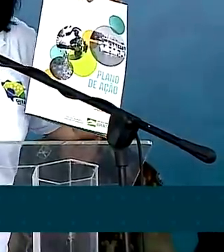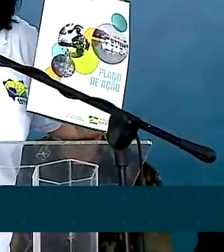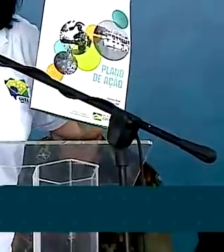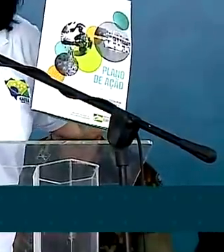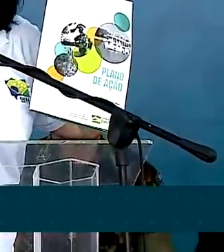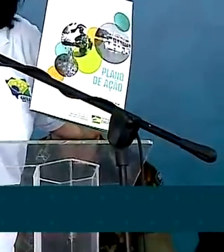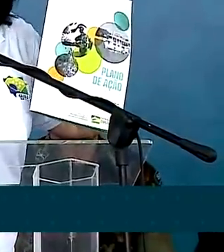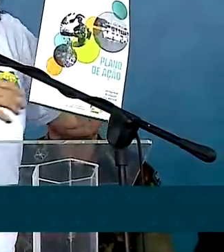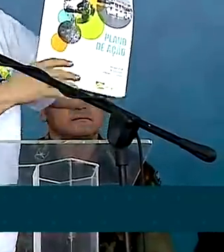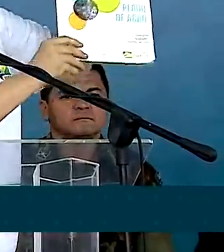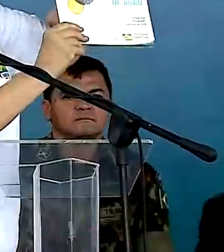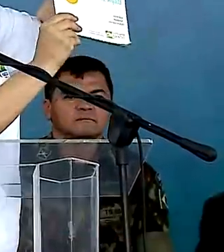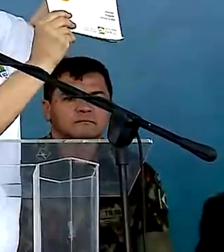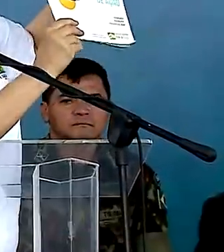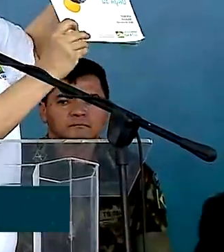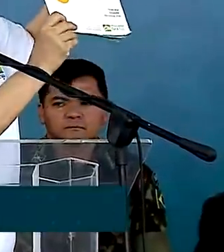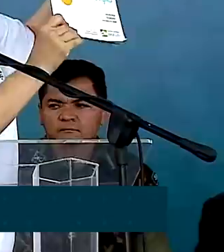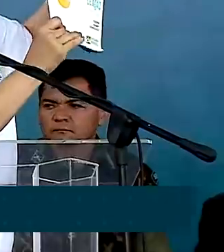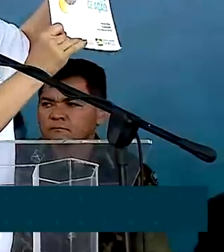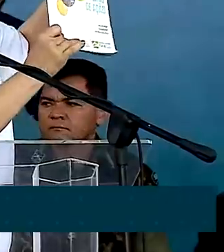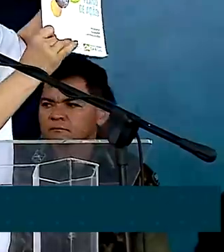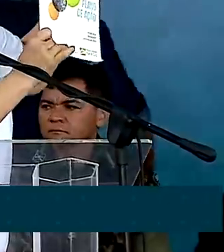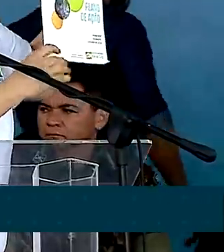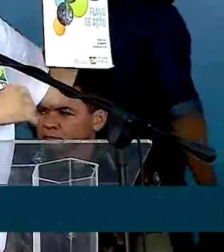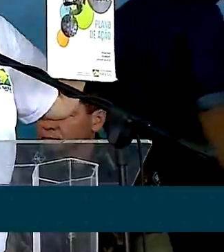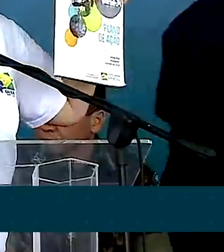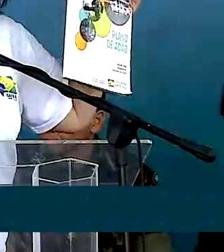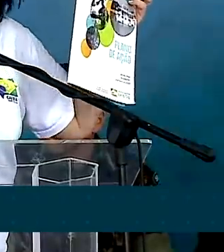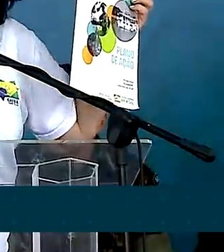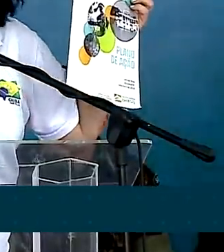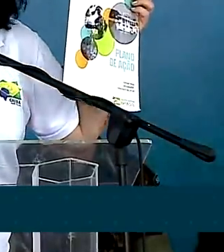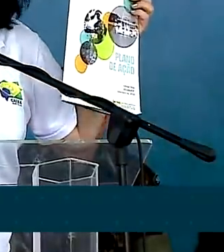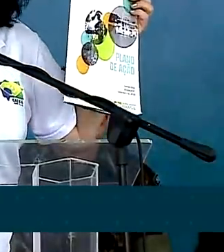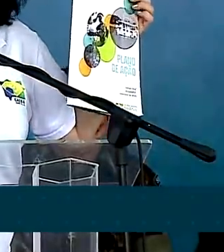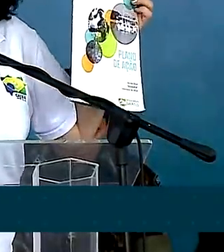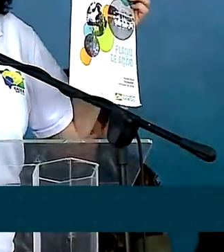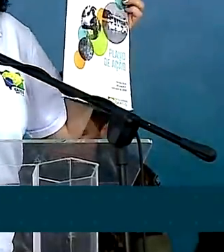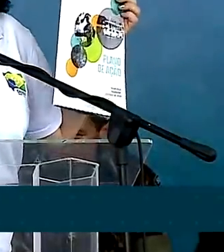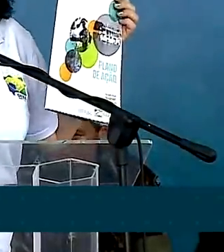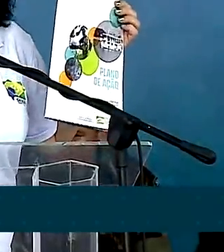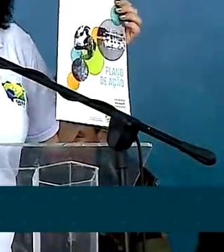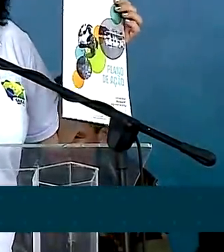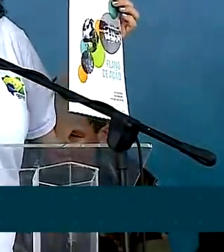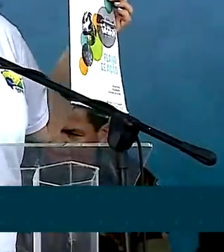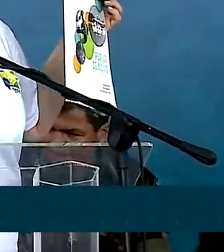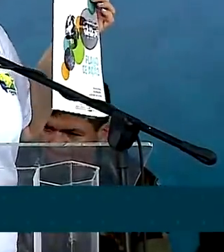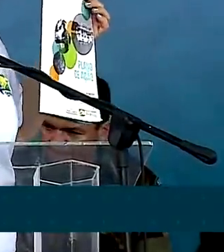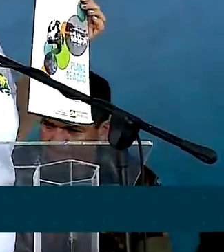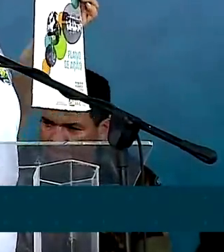na primeira fase. E até o final, a gente vai passar de